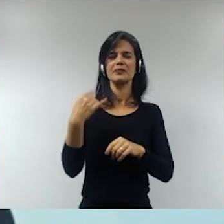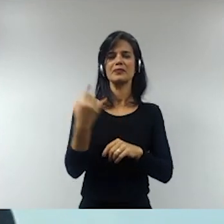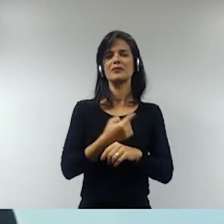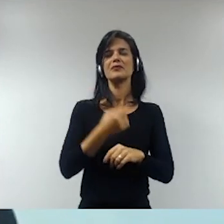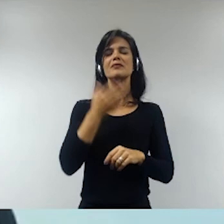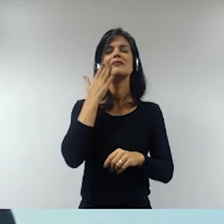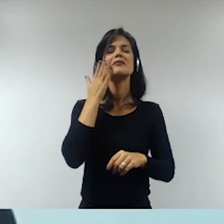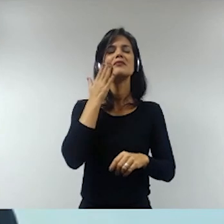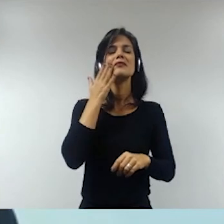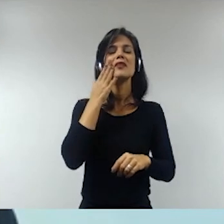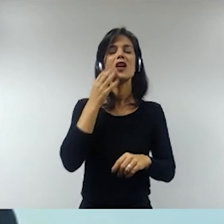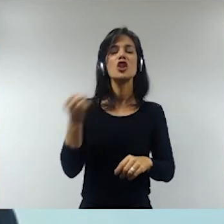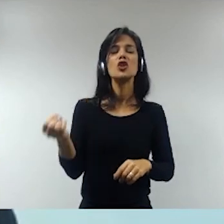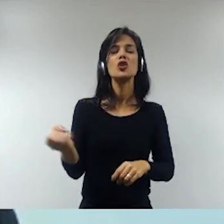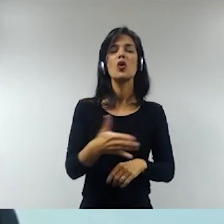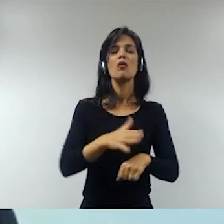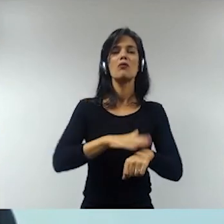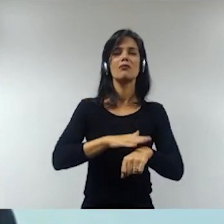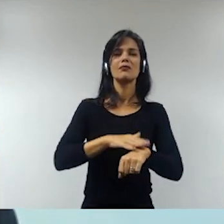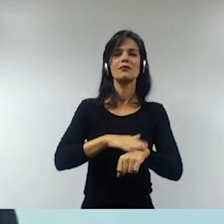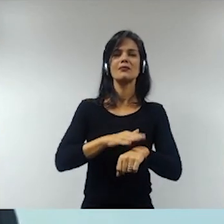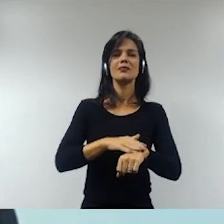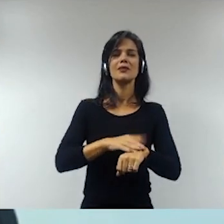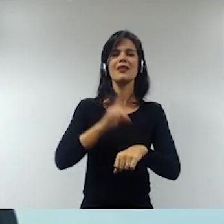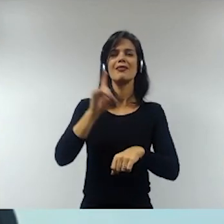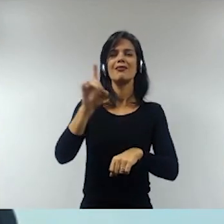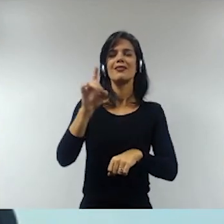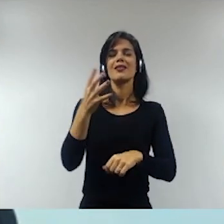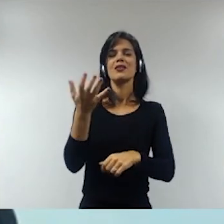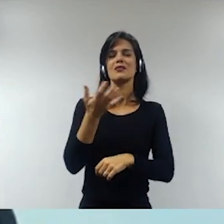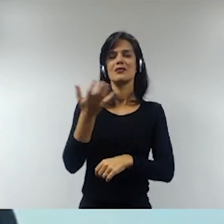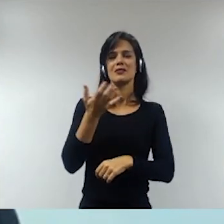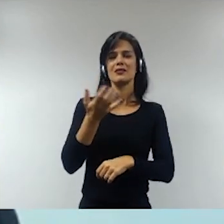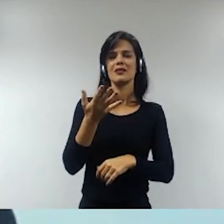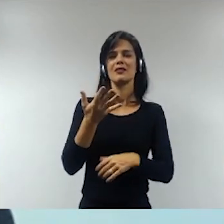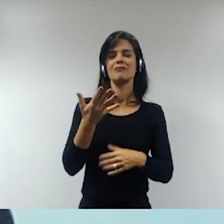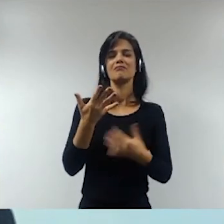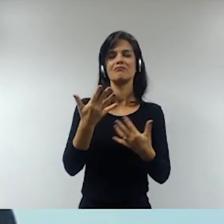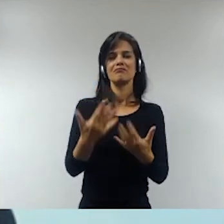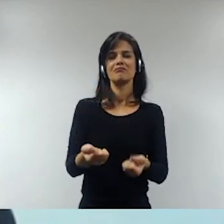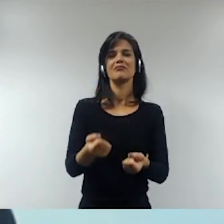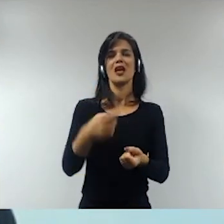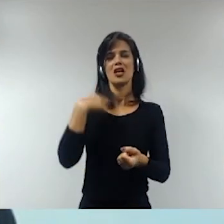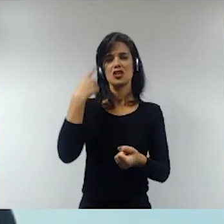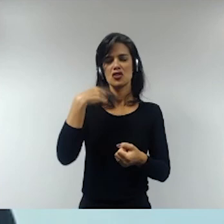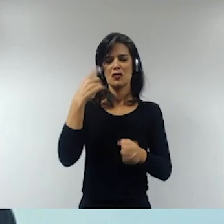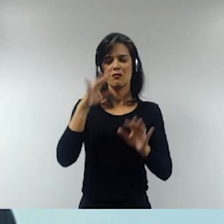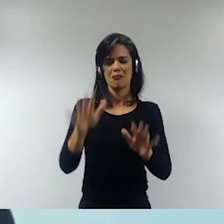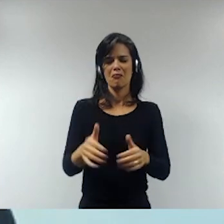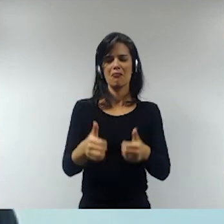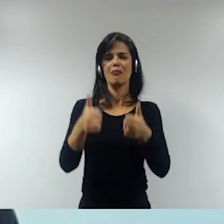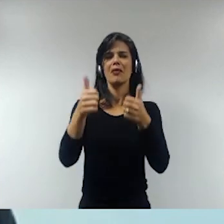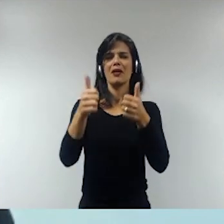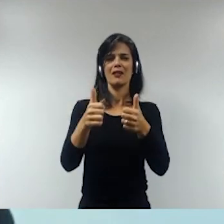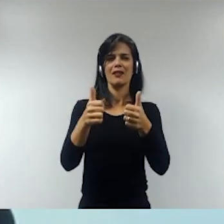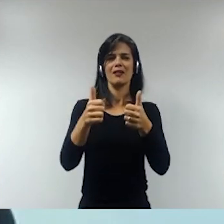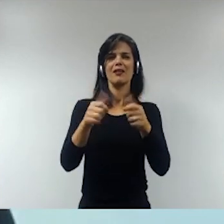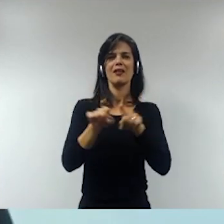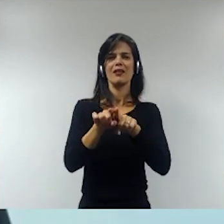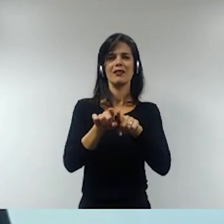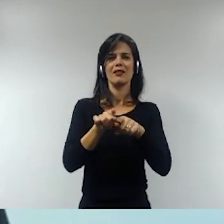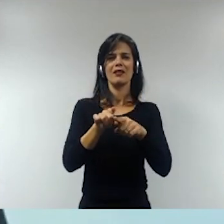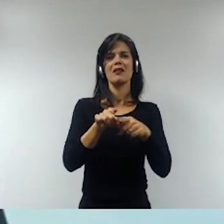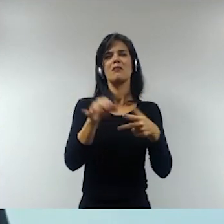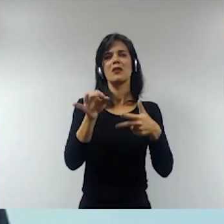com essa nova realidade e, se Deus quiser, vamos engrandecer ainda mais a advocacia e o Poder Judiciário na